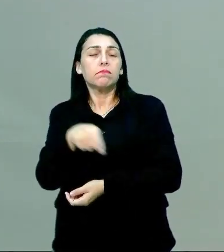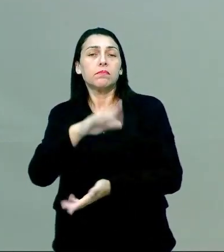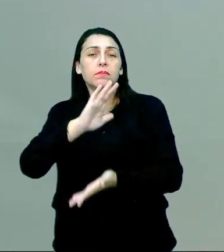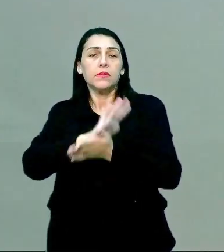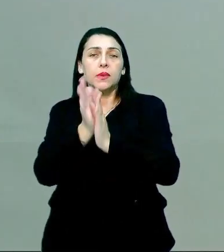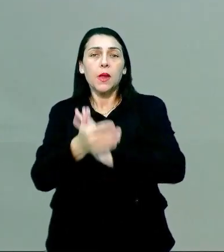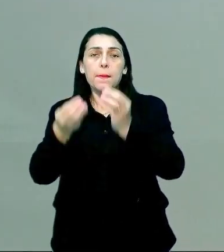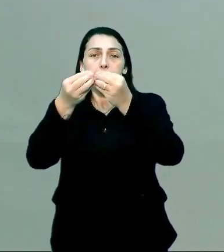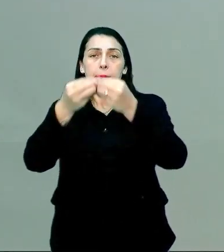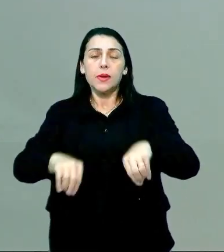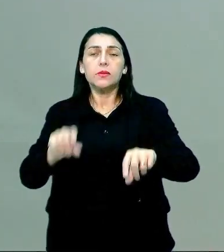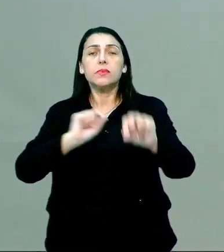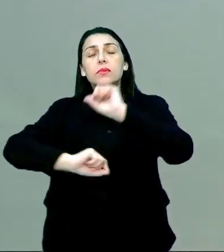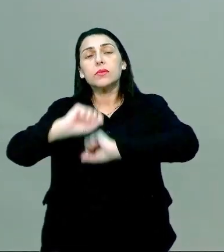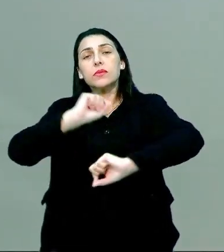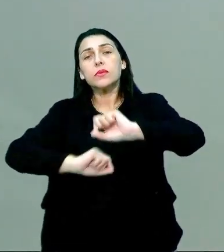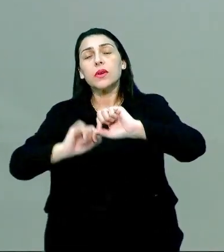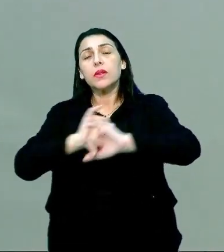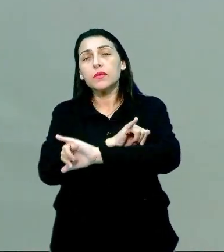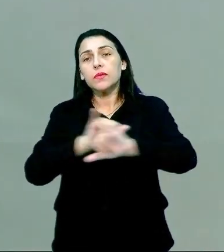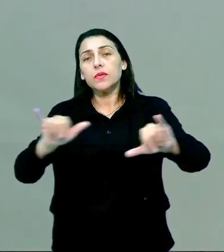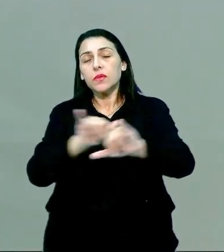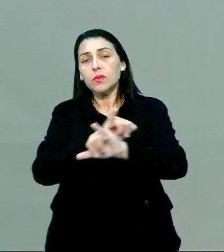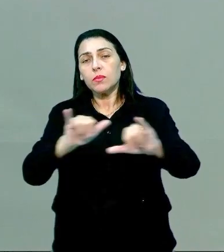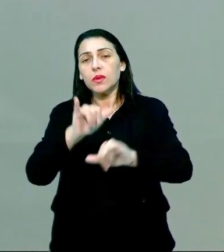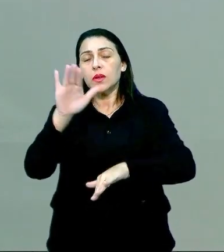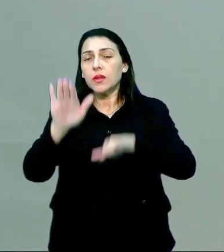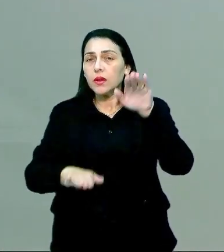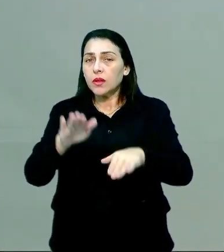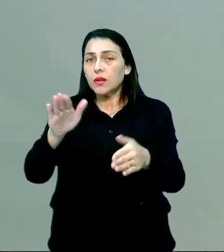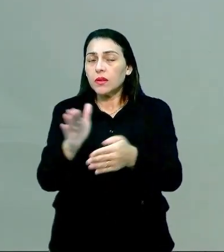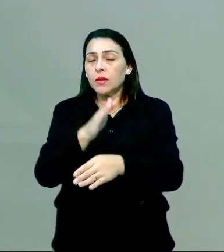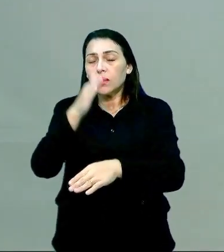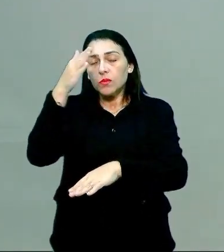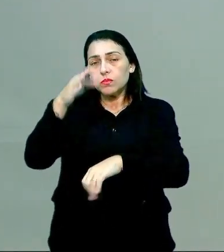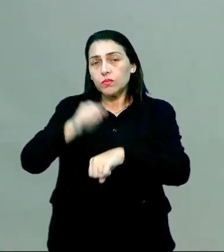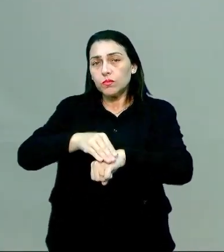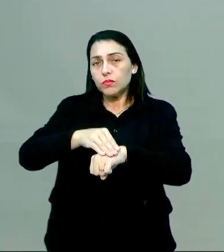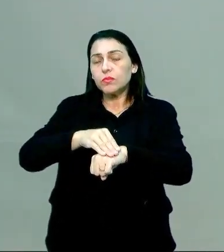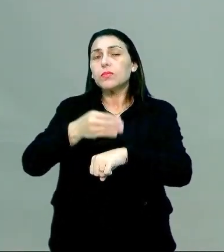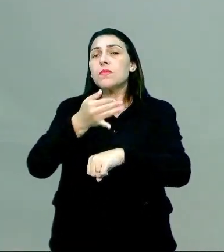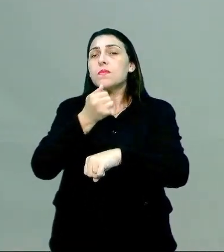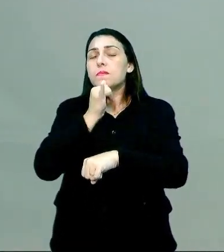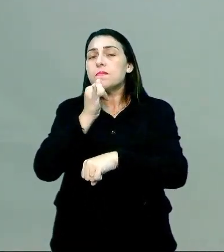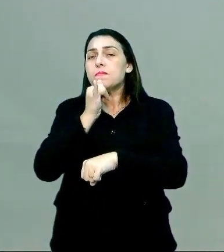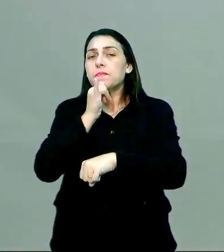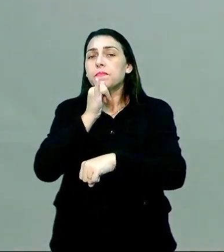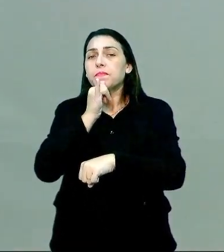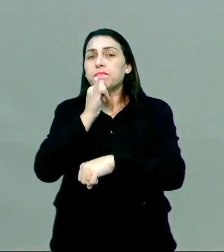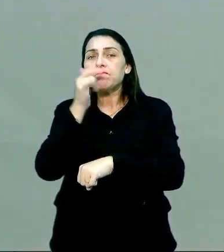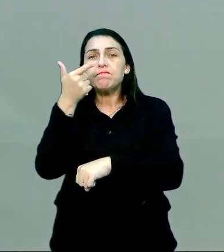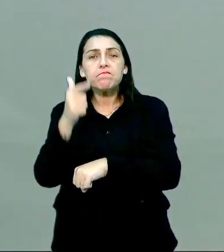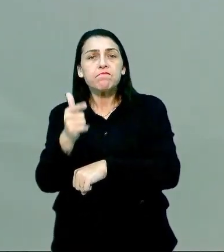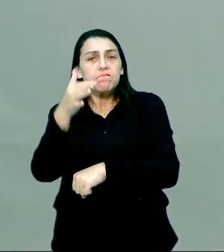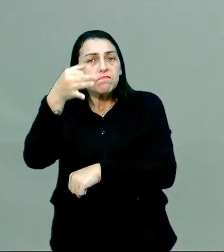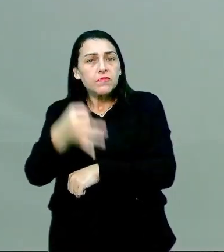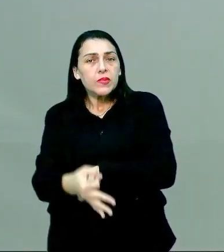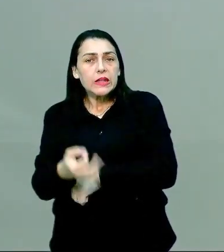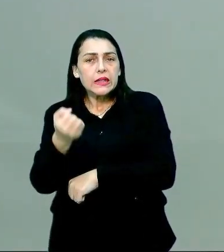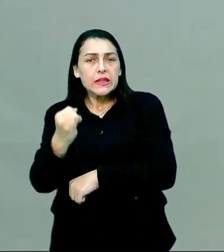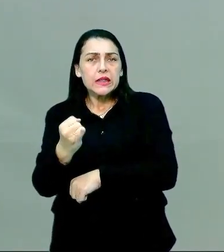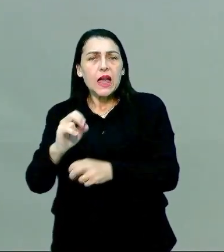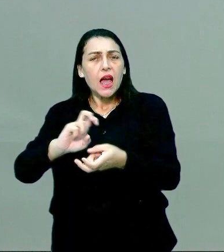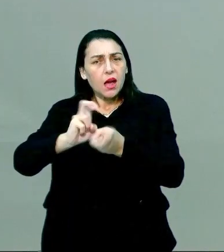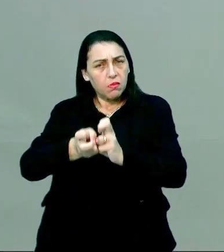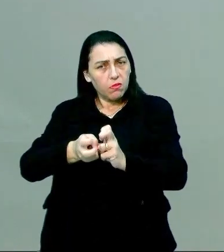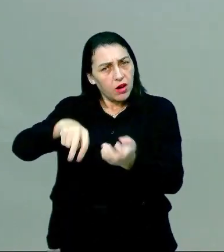e prejudica a informação de determinado saber. Por exemplo, a gente não tem tanta certeza se